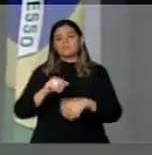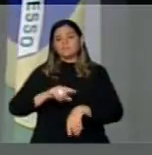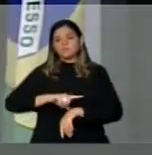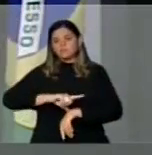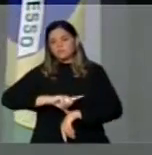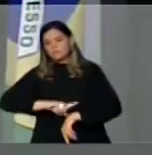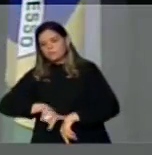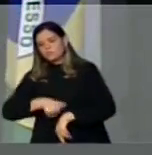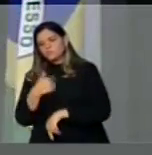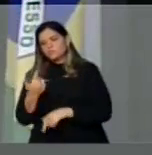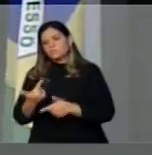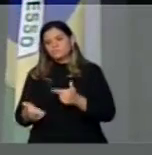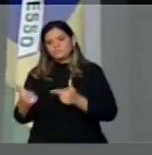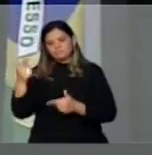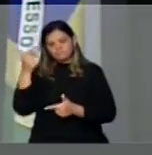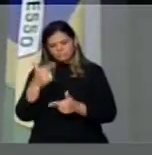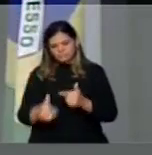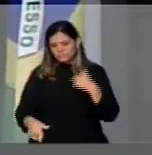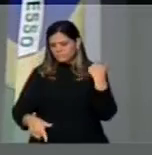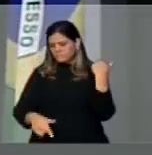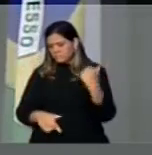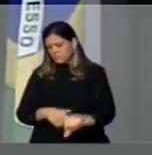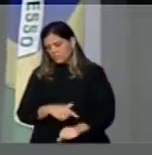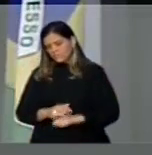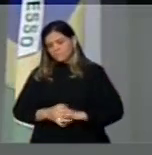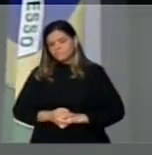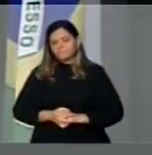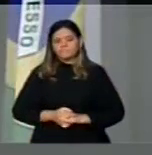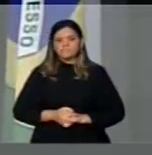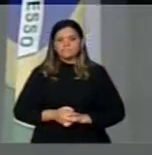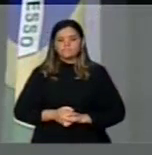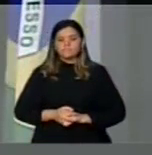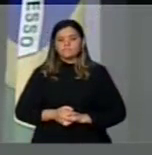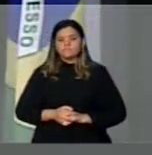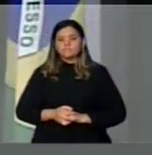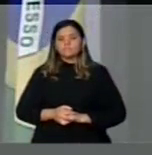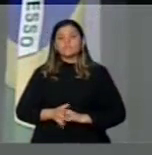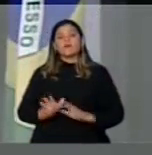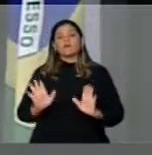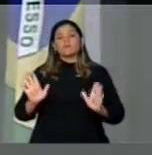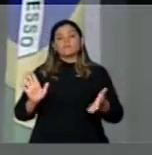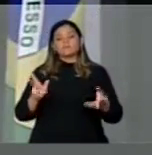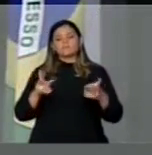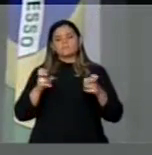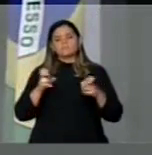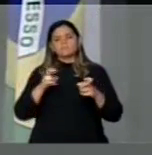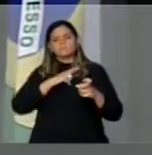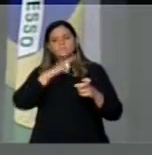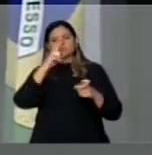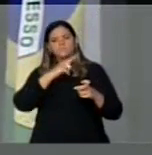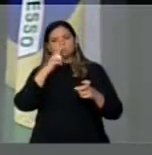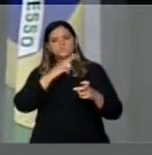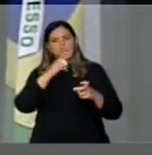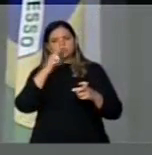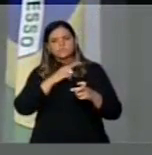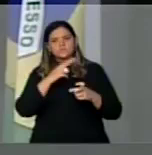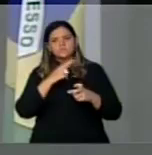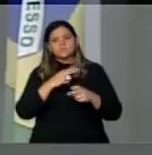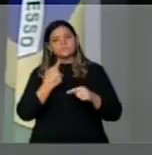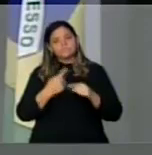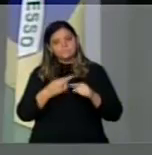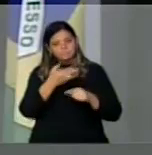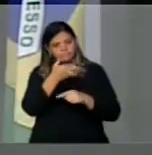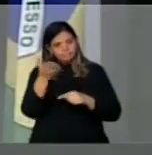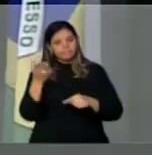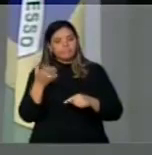ainda mais esta situação. Ao reconhecer a emergência sanitária, no caso,